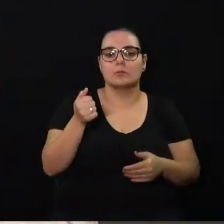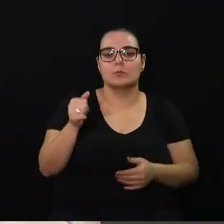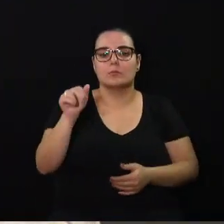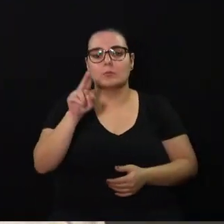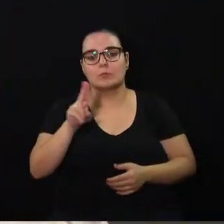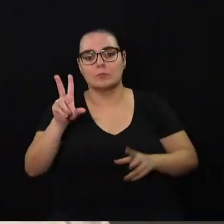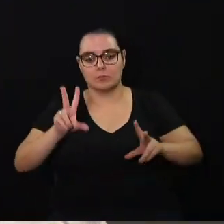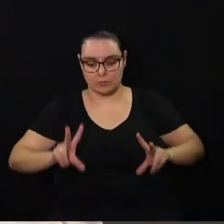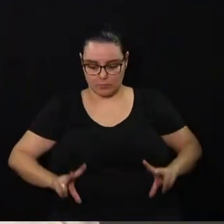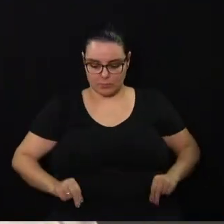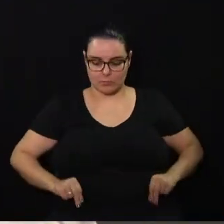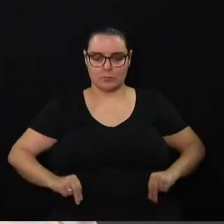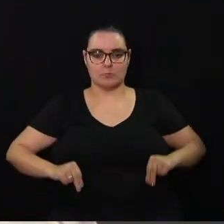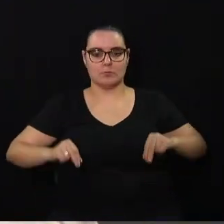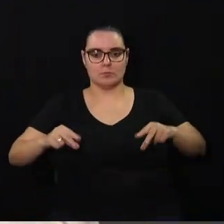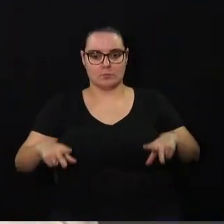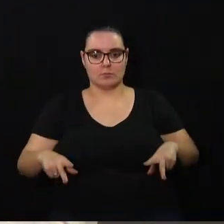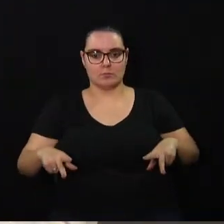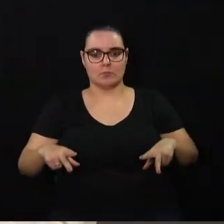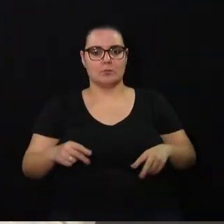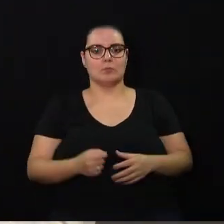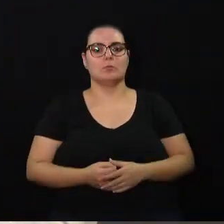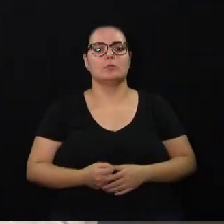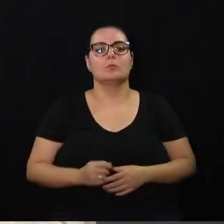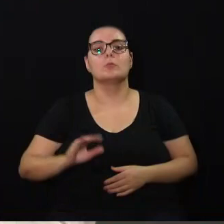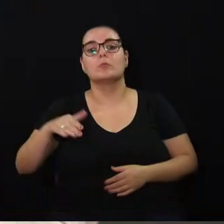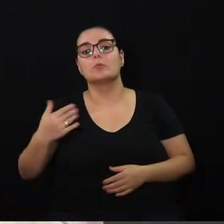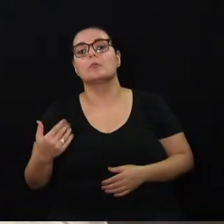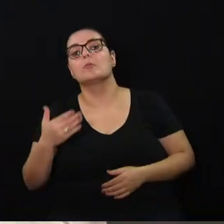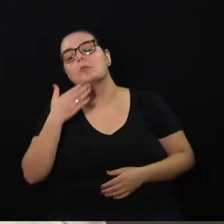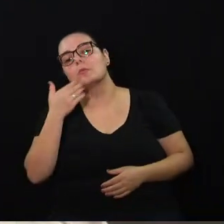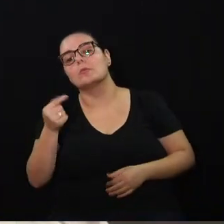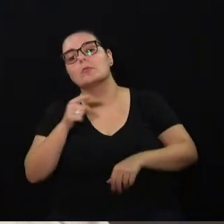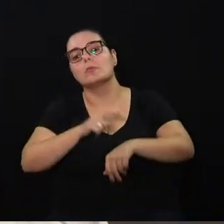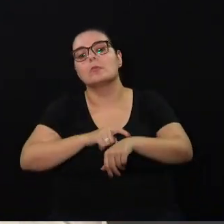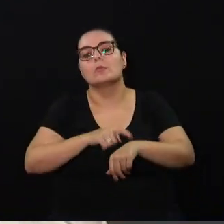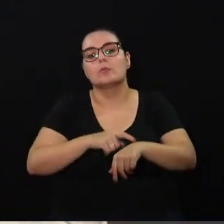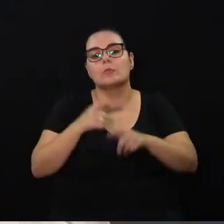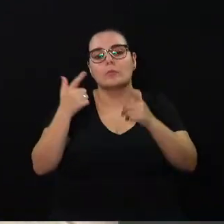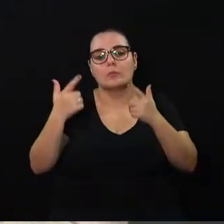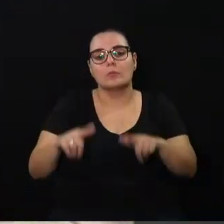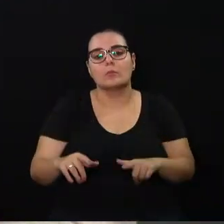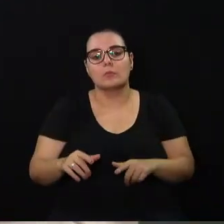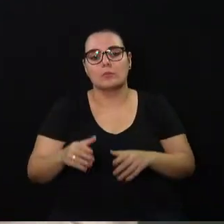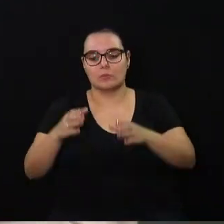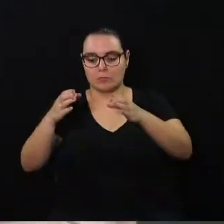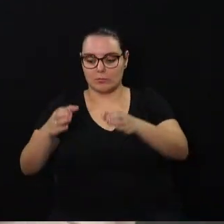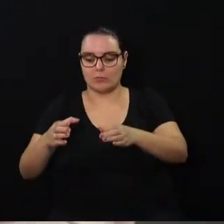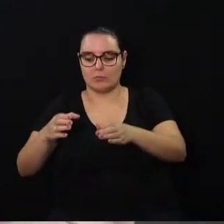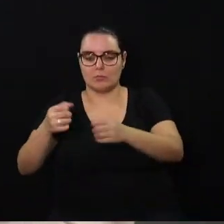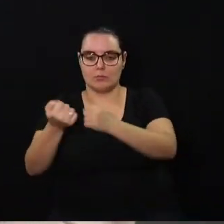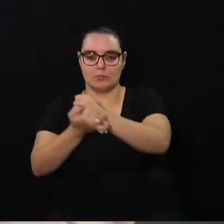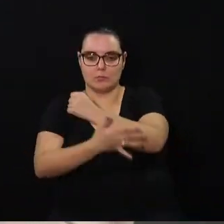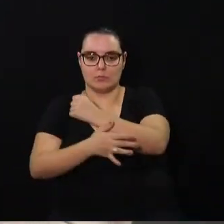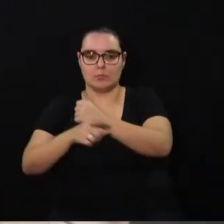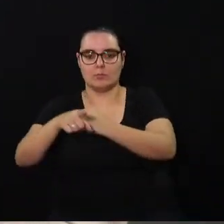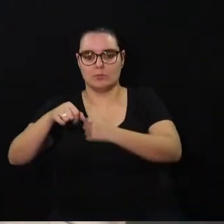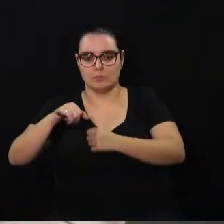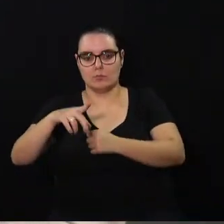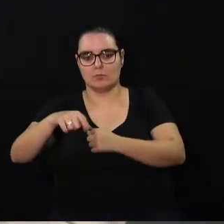ficar sem fralda qual o melhor período de tirar a fralda para oferecer o uso do do vasinho e por aí vai